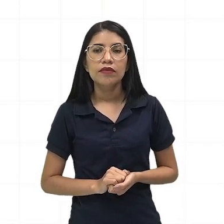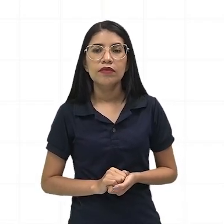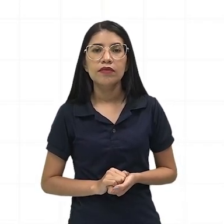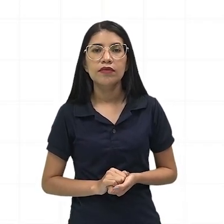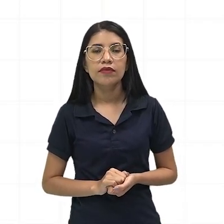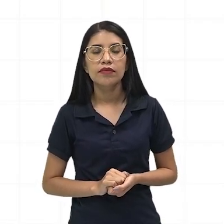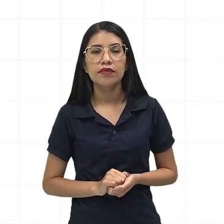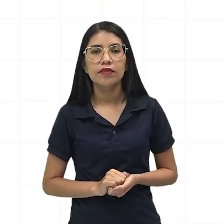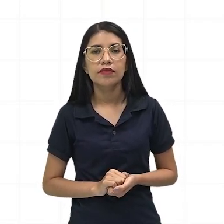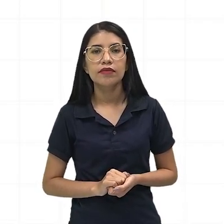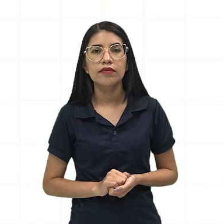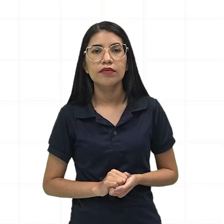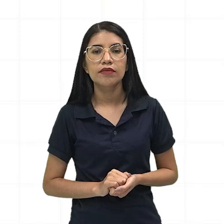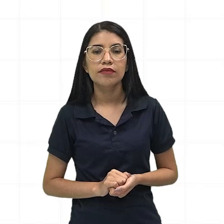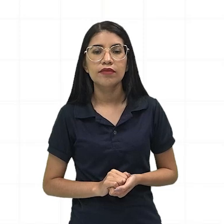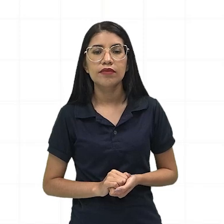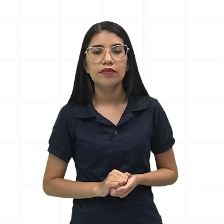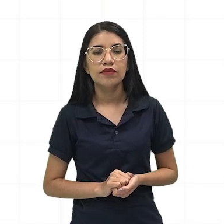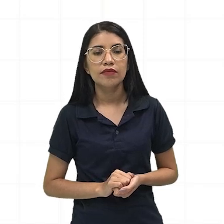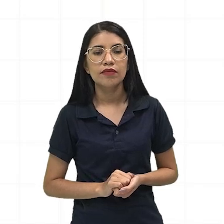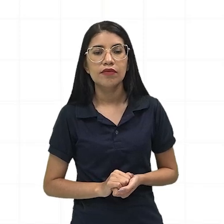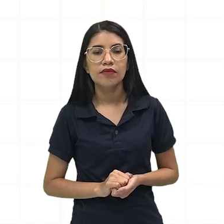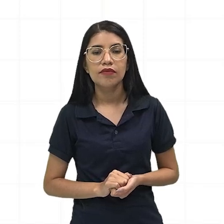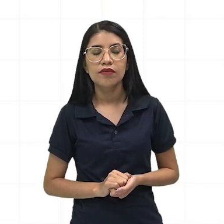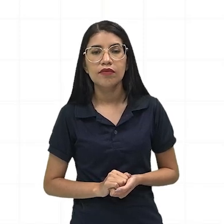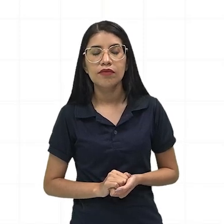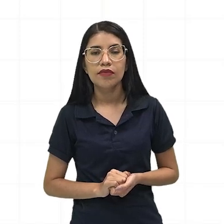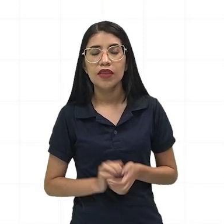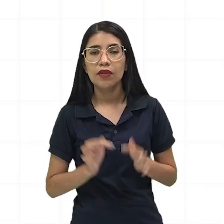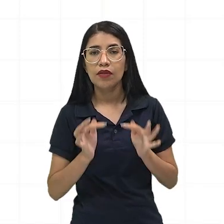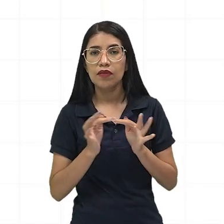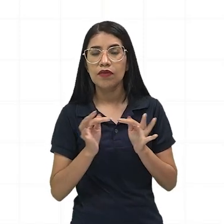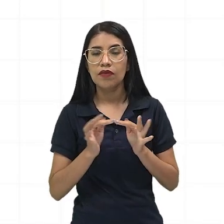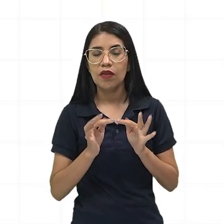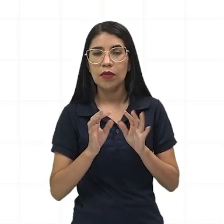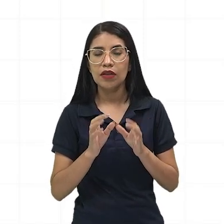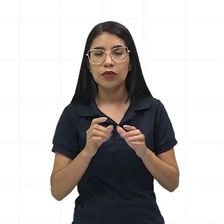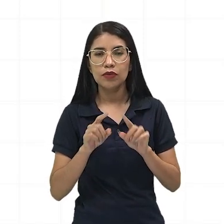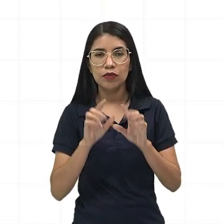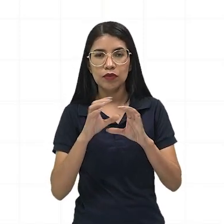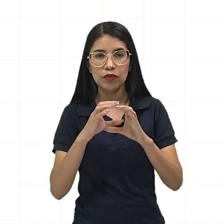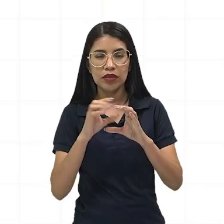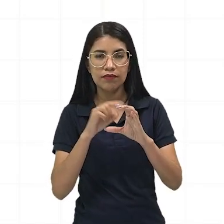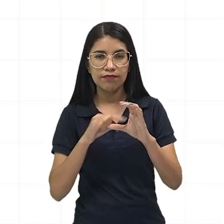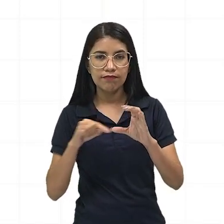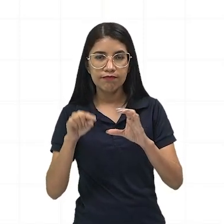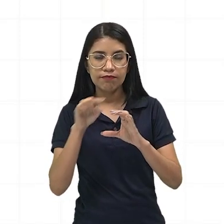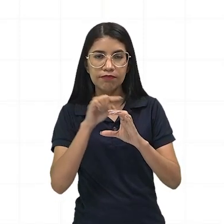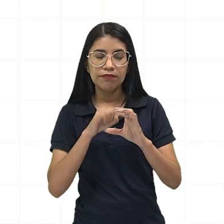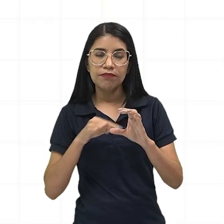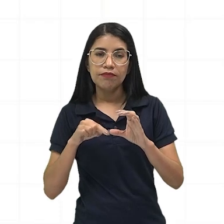Tá? Então, né, nós temos aqui, ó, a fórmula do círculo.